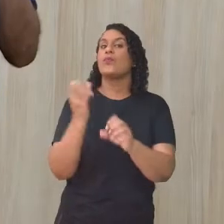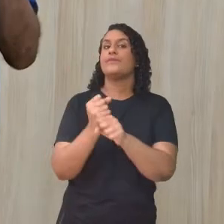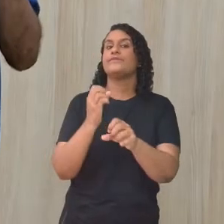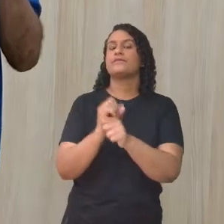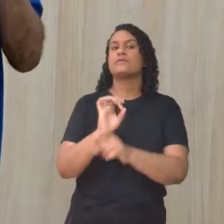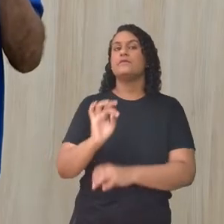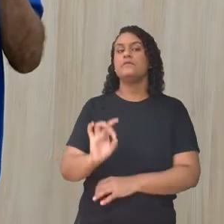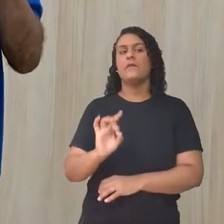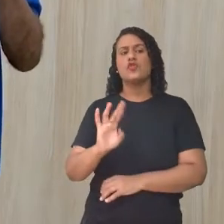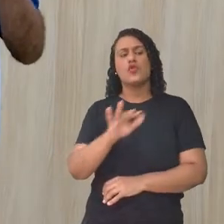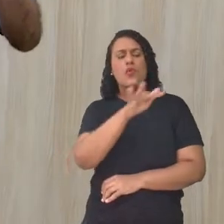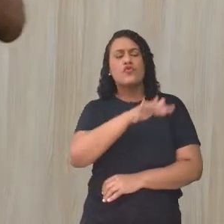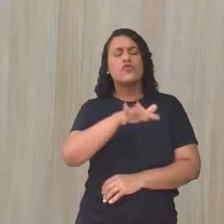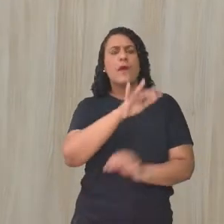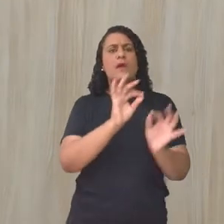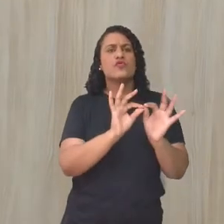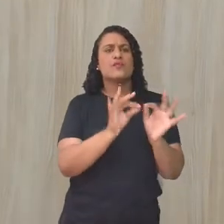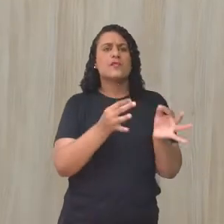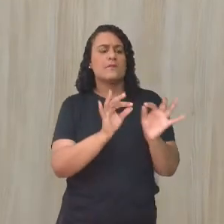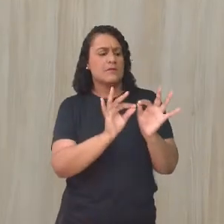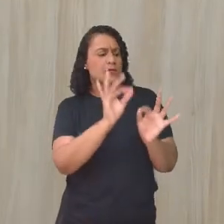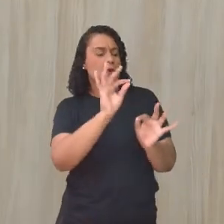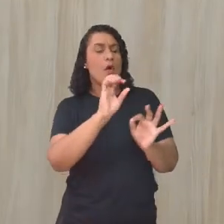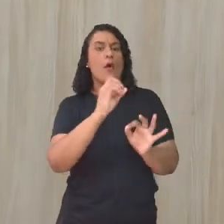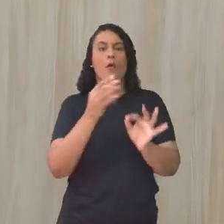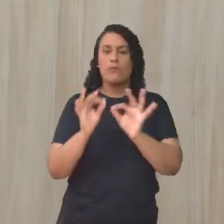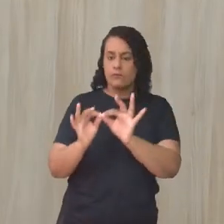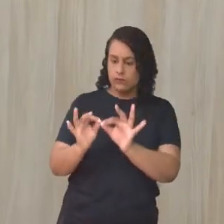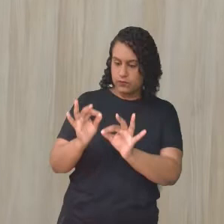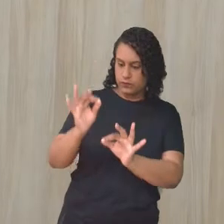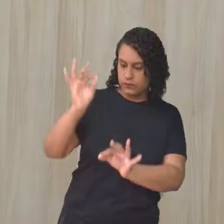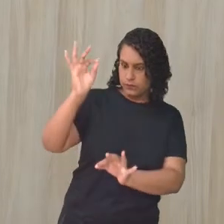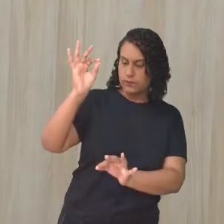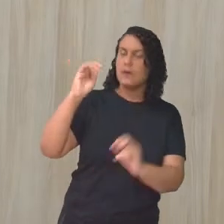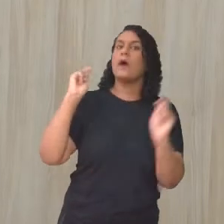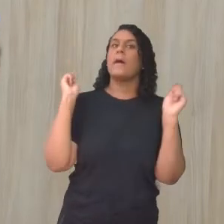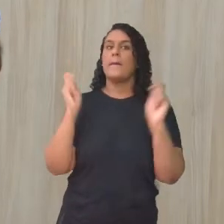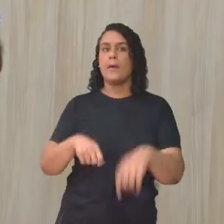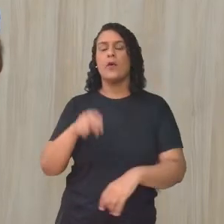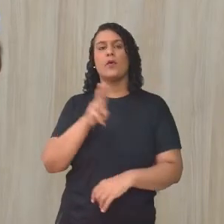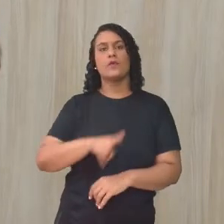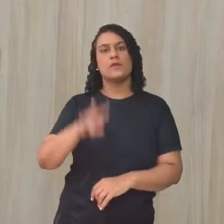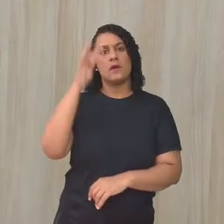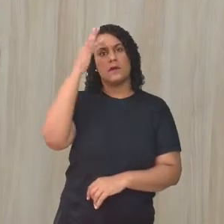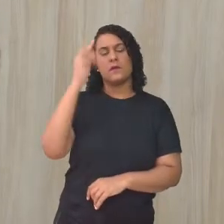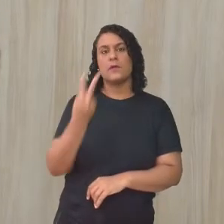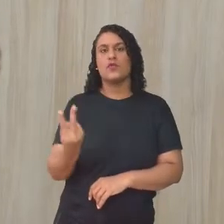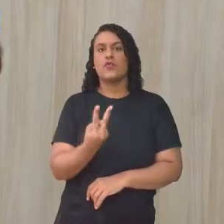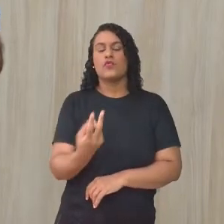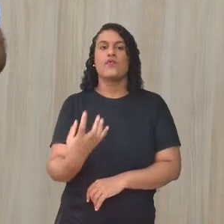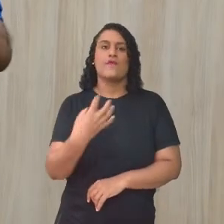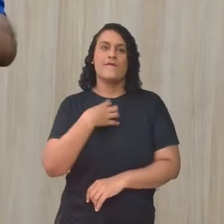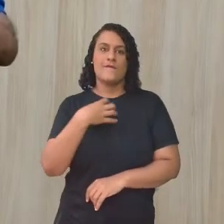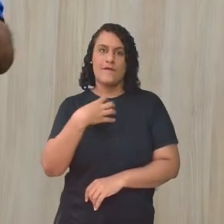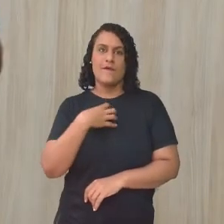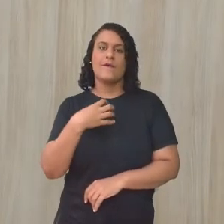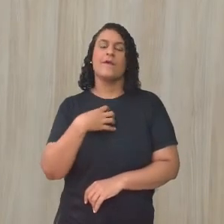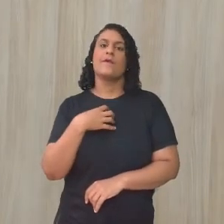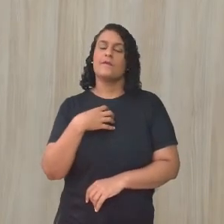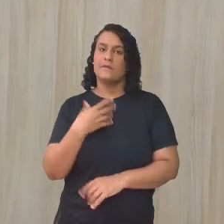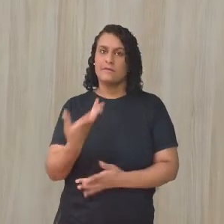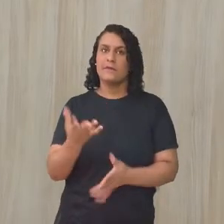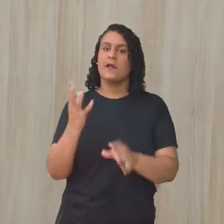um ladozinho pequenininho, ou quando quer descobrir, ó, quando tem um lado todo. Eu posso usar o teorema de Tales nas duas maneiras e aí